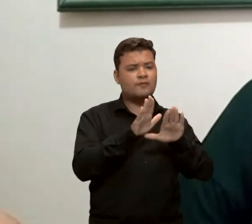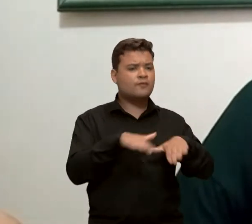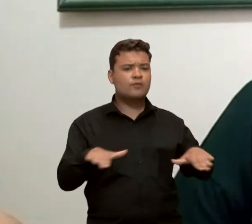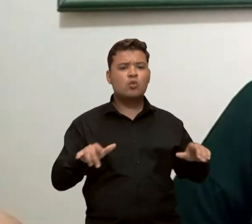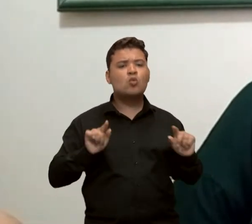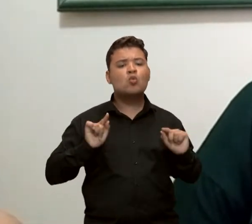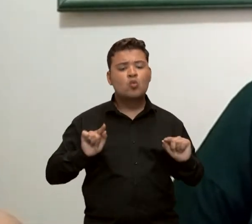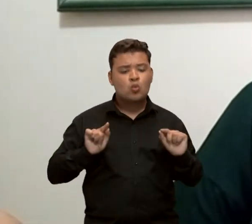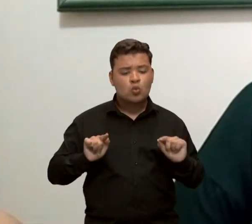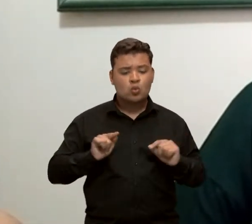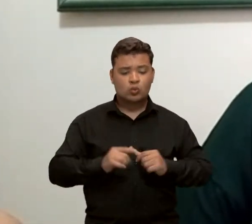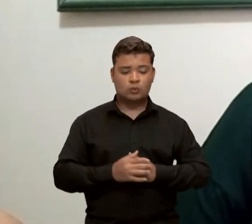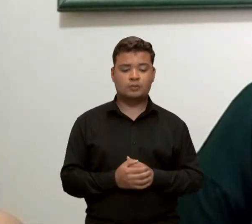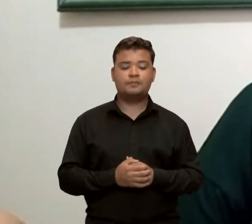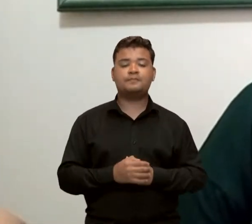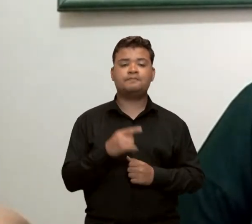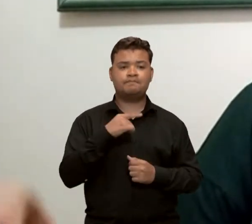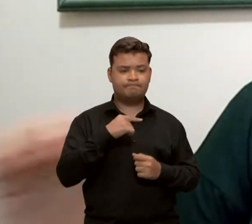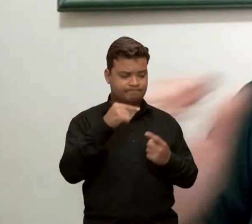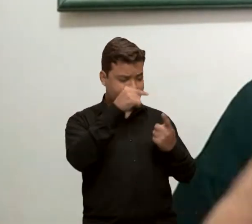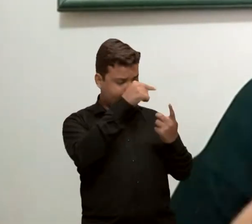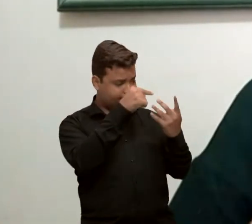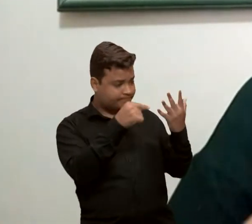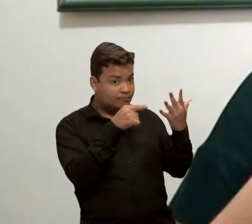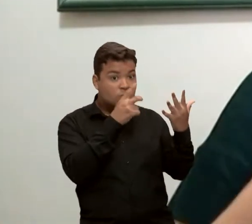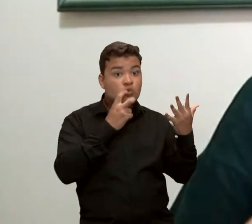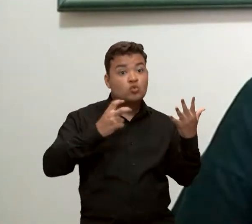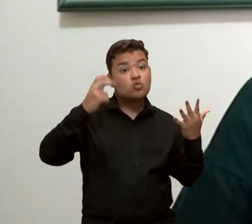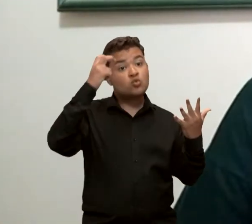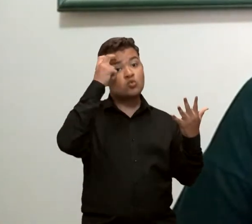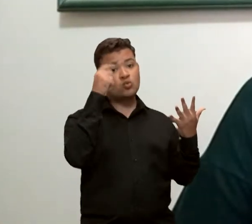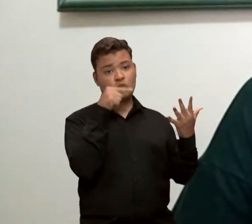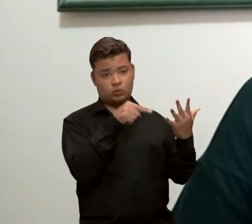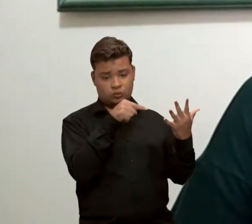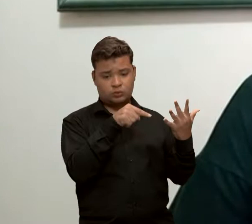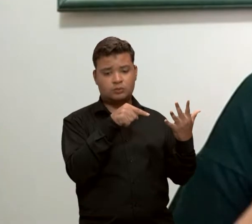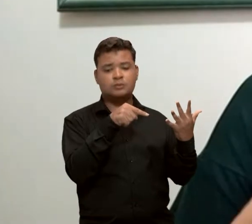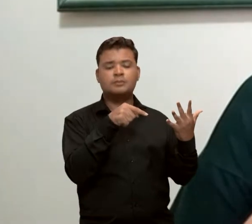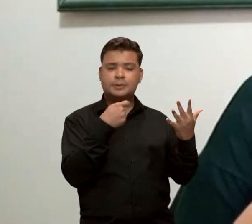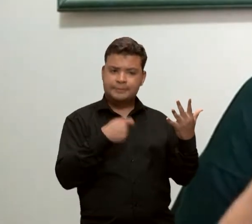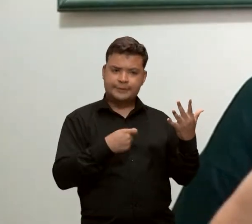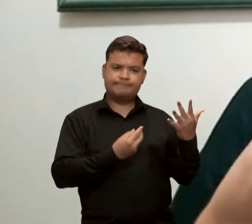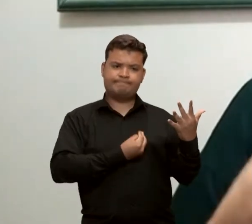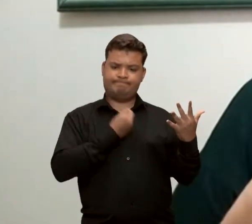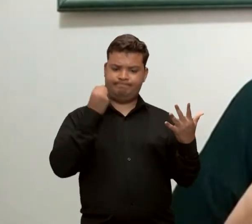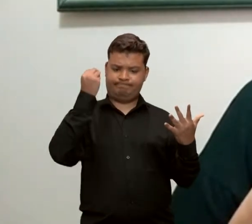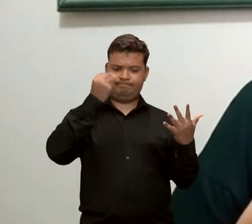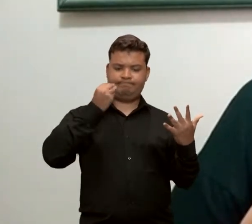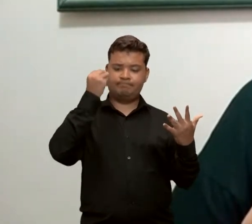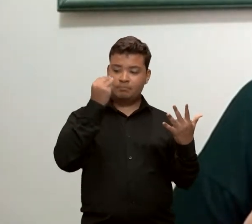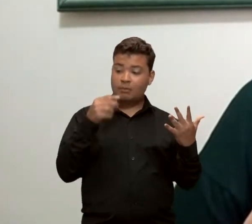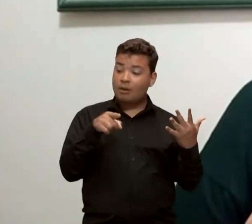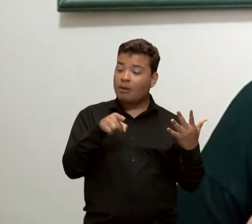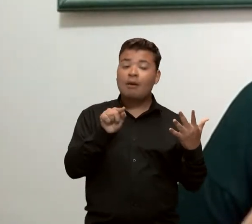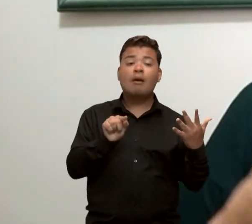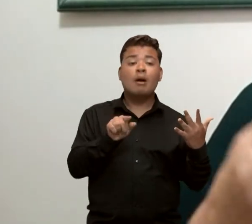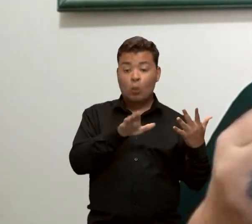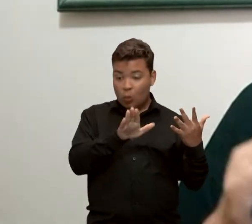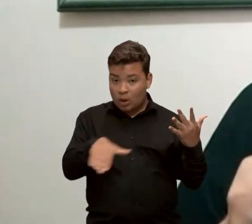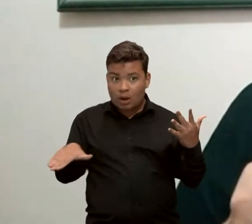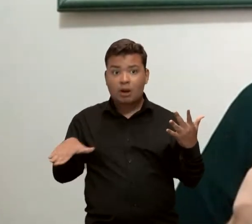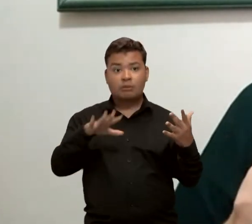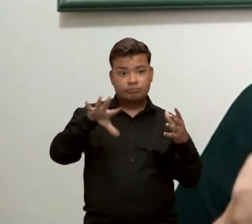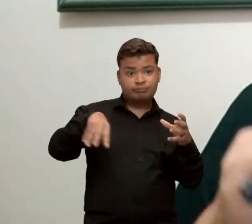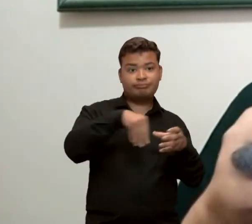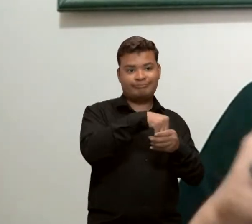as escolhas dos elementos da cultura a serem vivenciados e apropriados e expressos pelas crianças ali no departamento, por